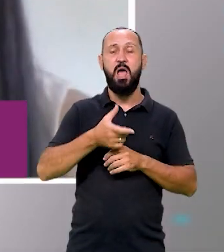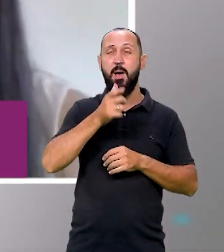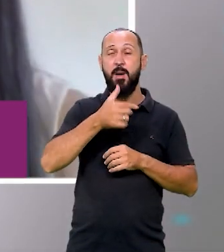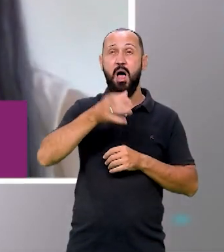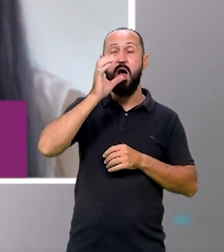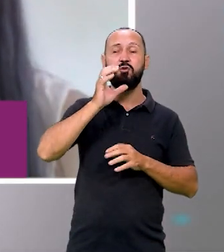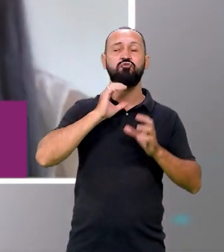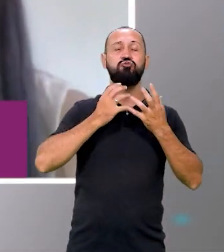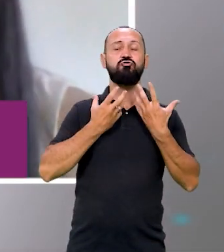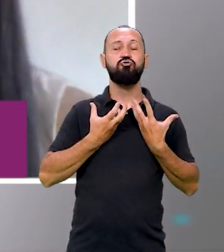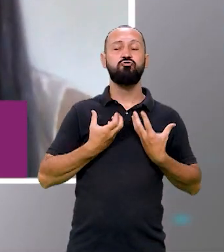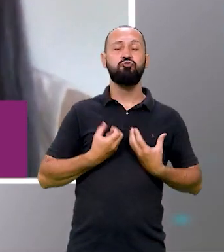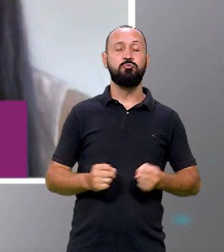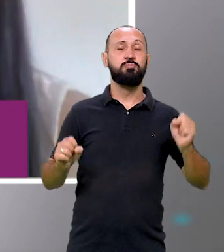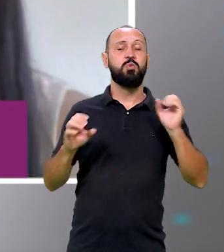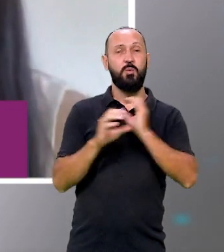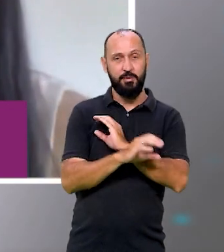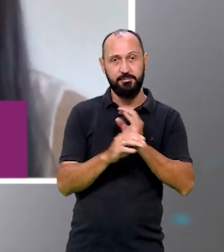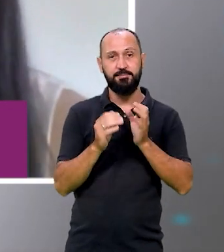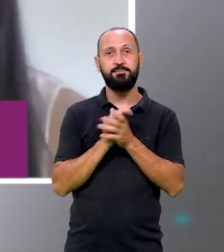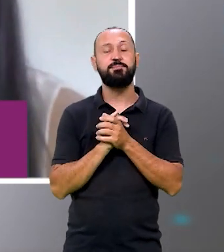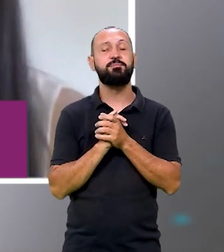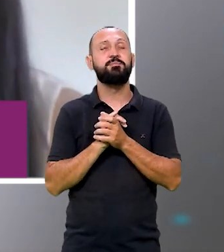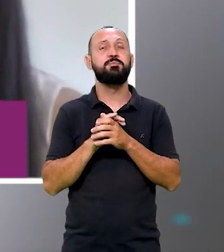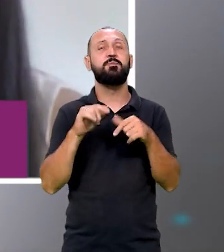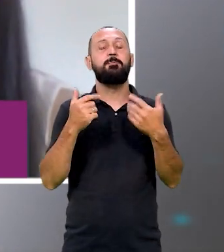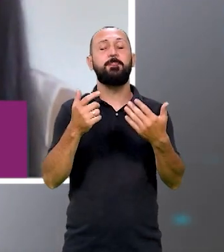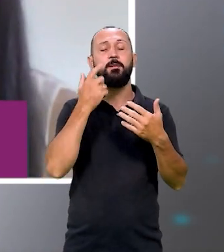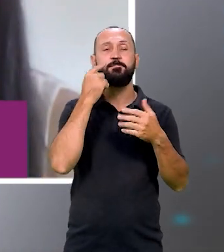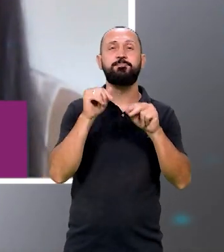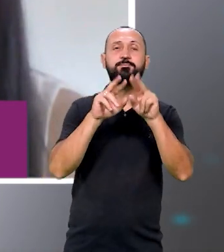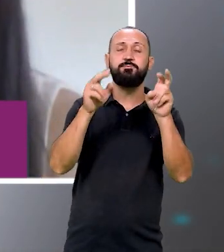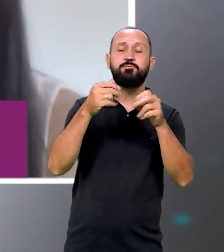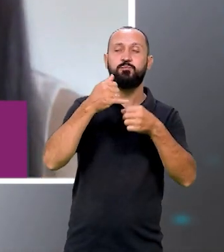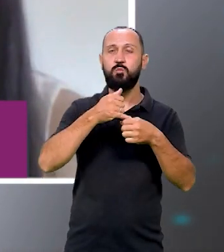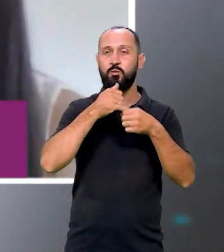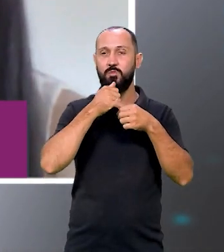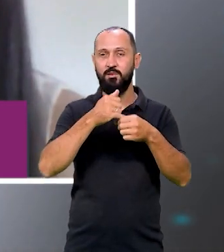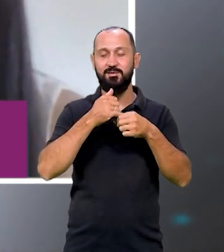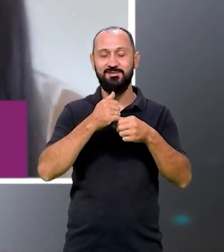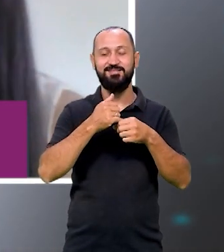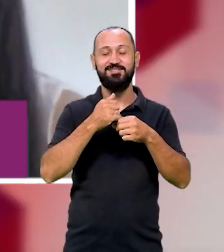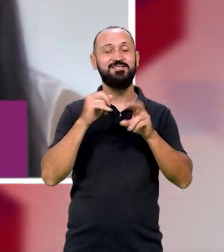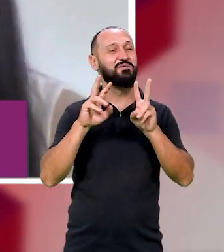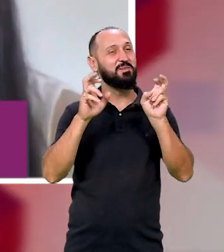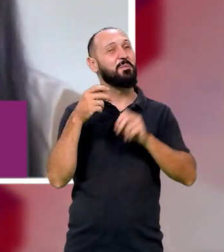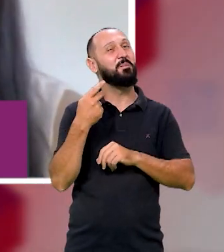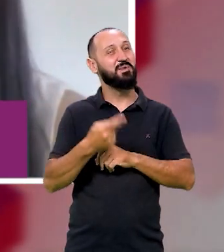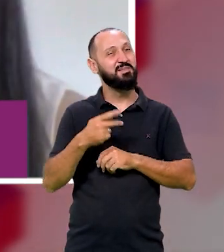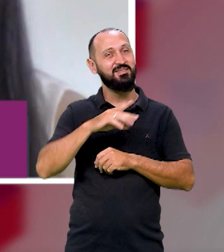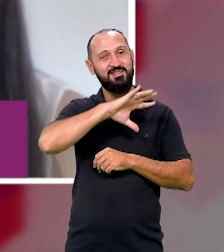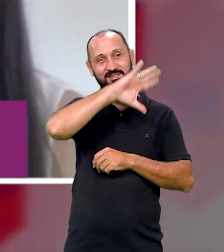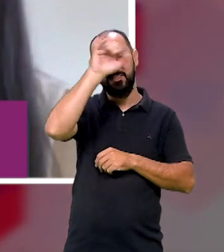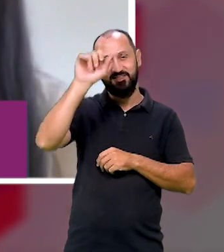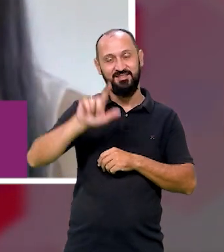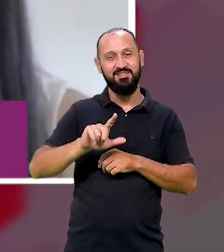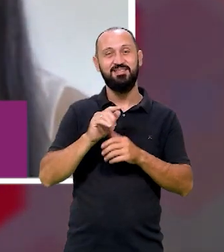hidratação acontecer de forma eficaz. Bom, e até você tocou essa questão do tereré, que é muito sensível para